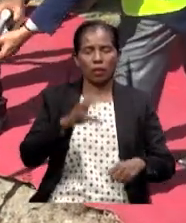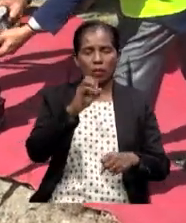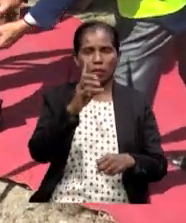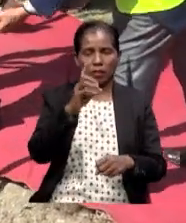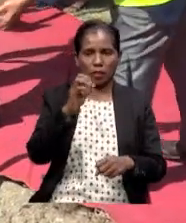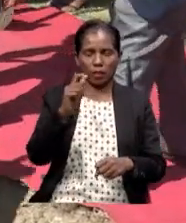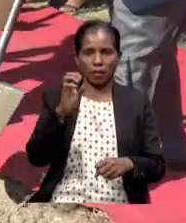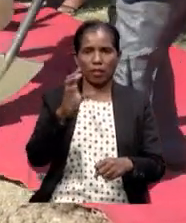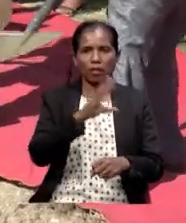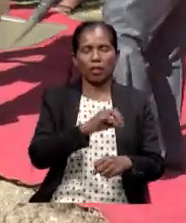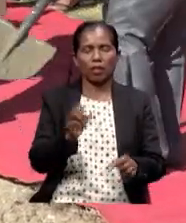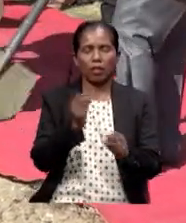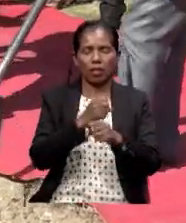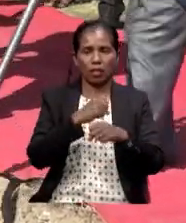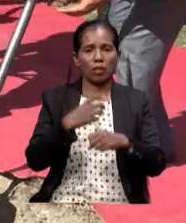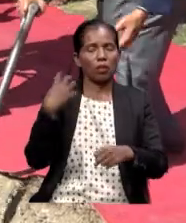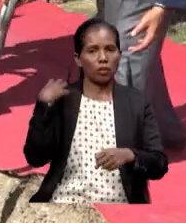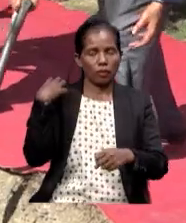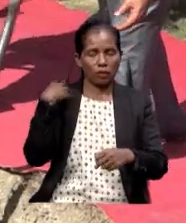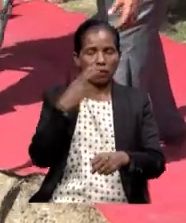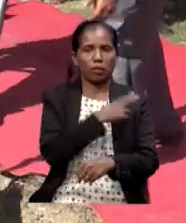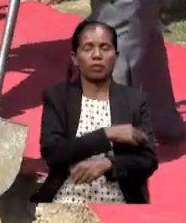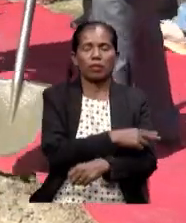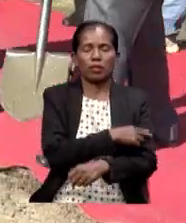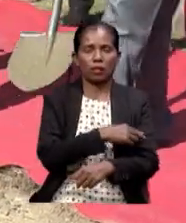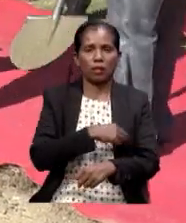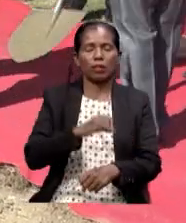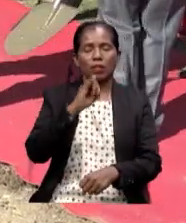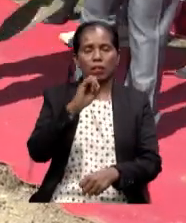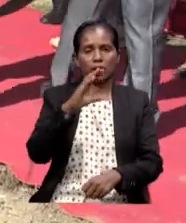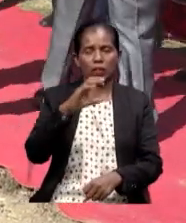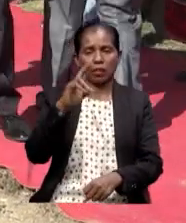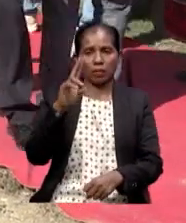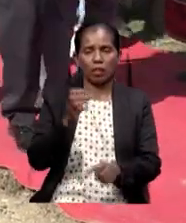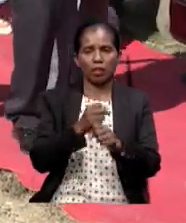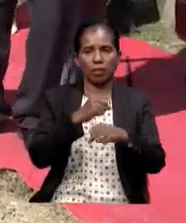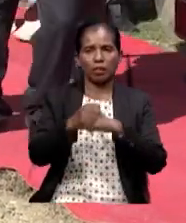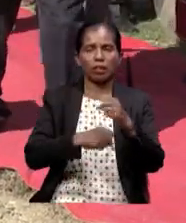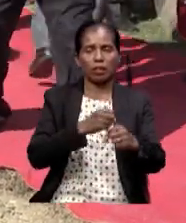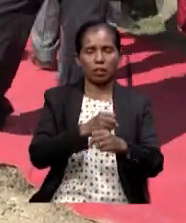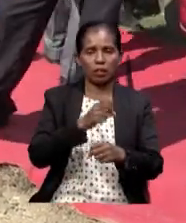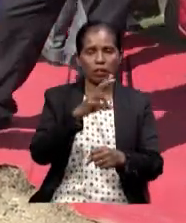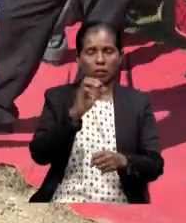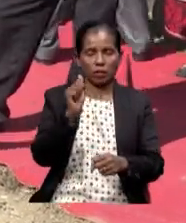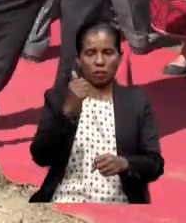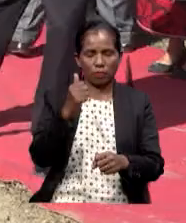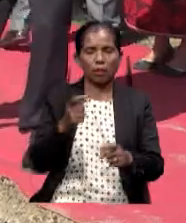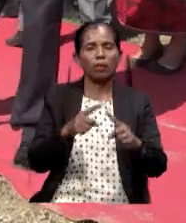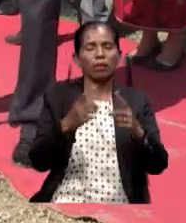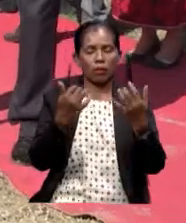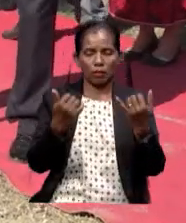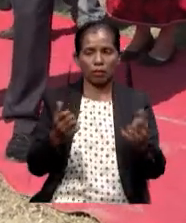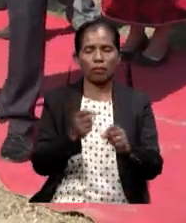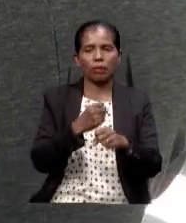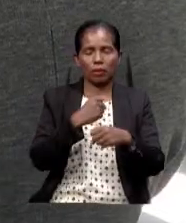informa construção do edifício hospital pediátrico no ICU, inicia o itinerário Rua Sanulu, mas foi um macalo